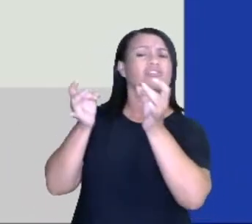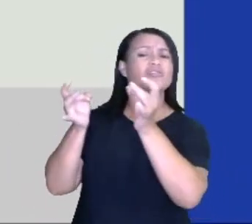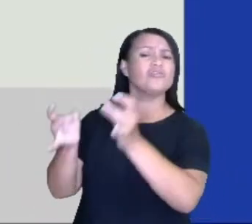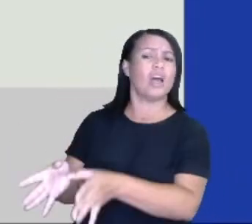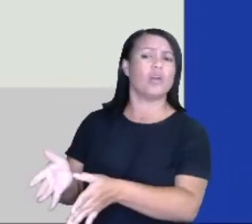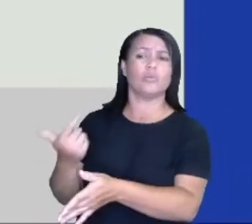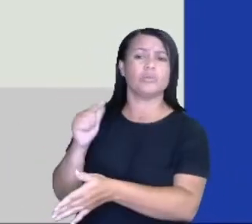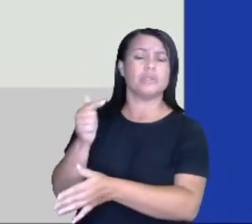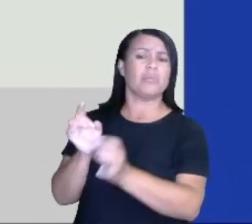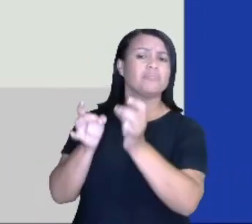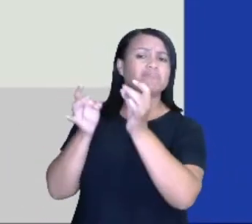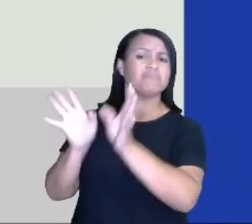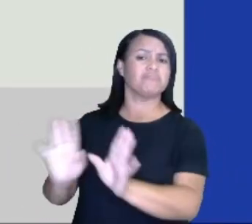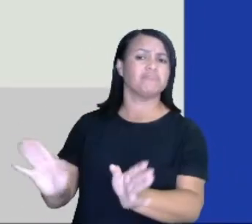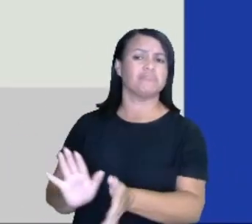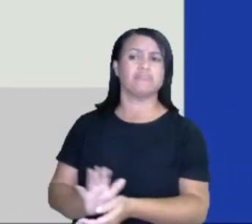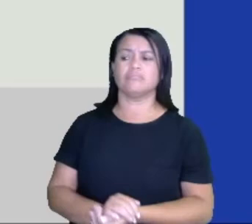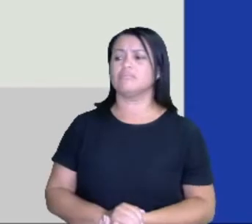deixou de existir.